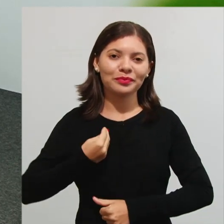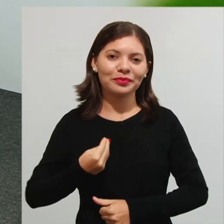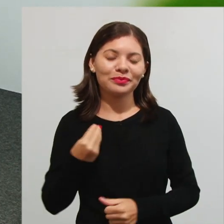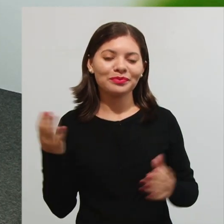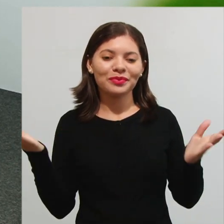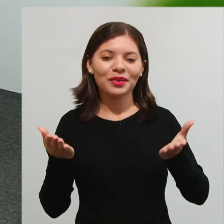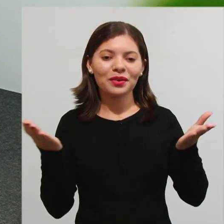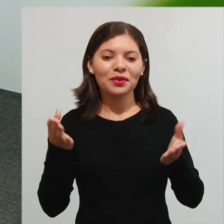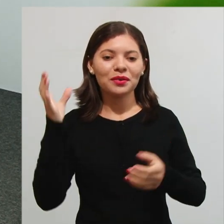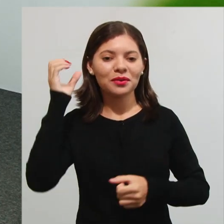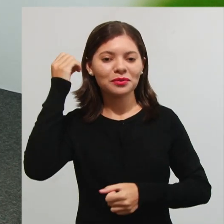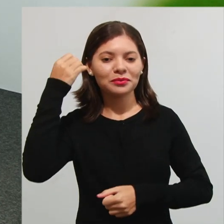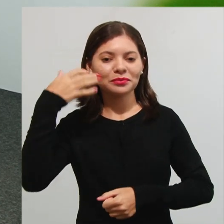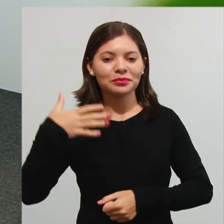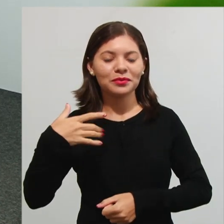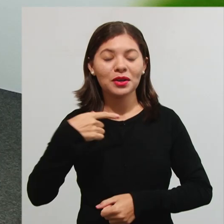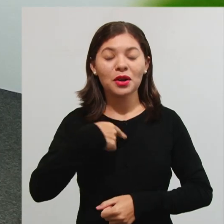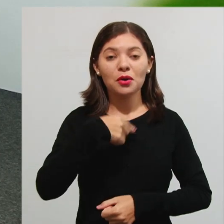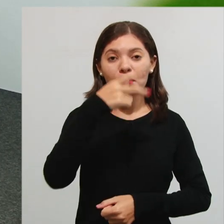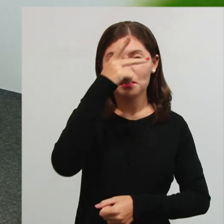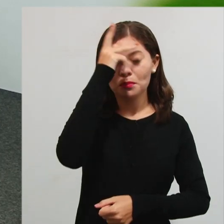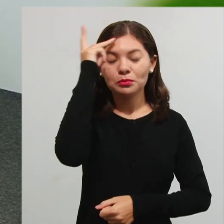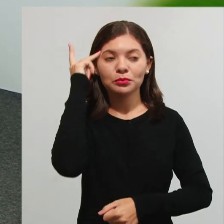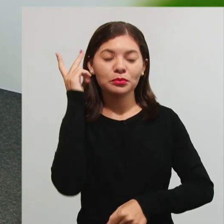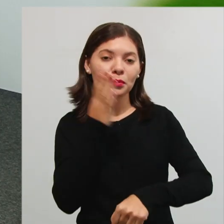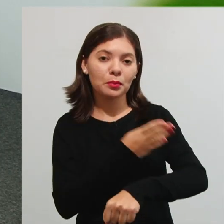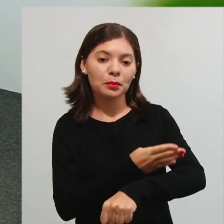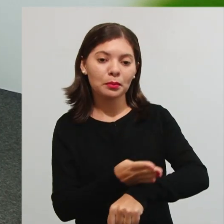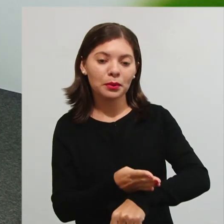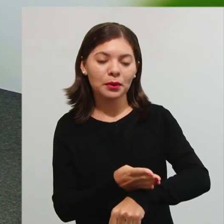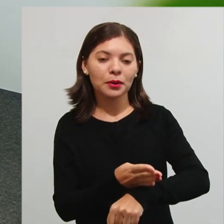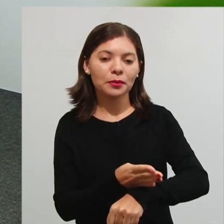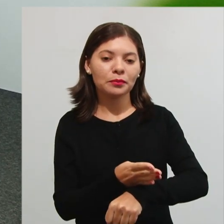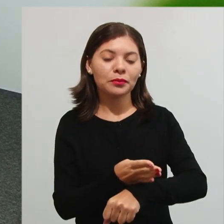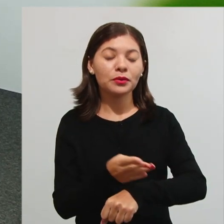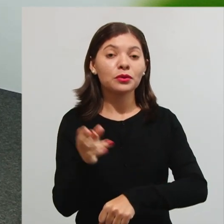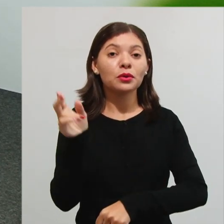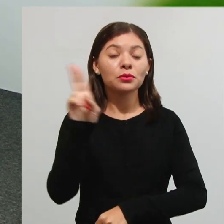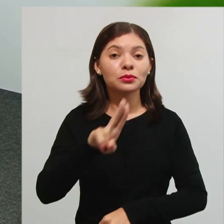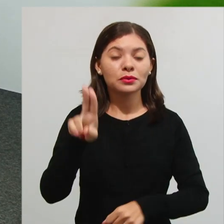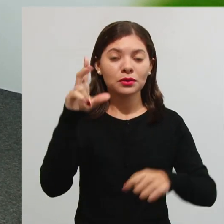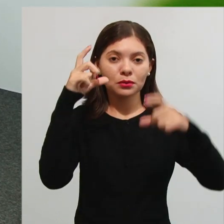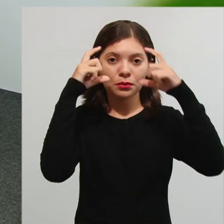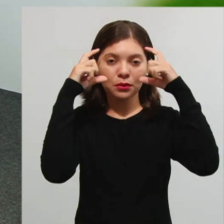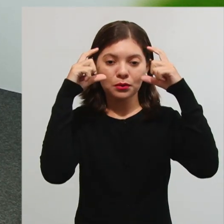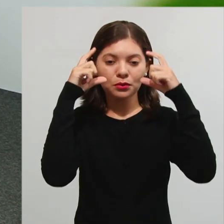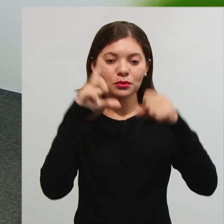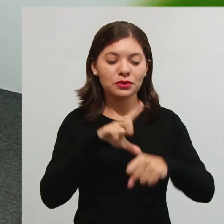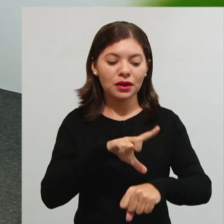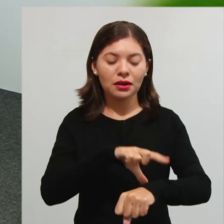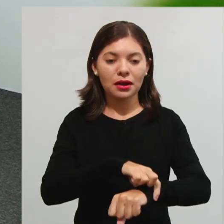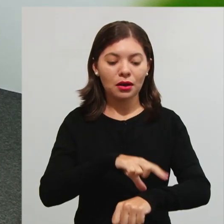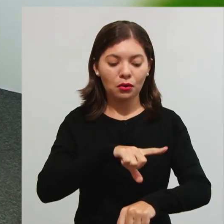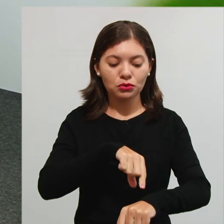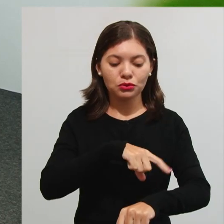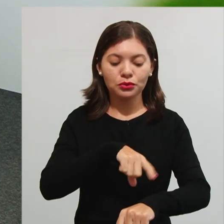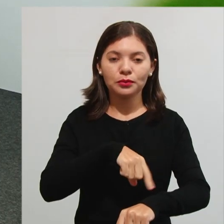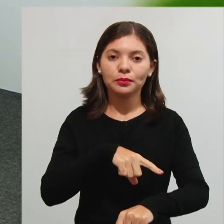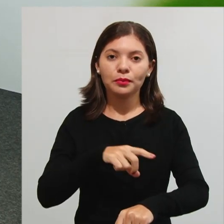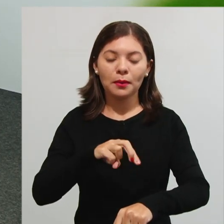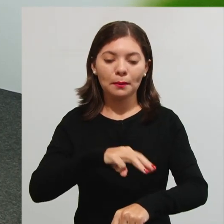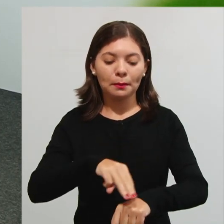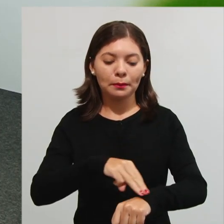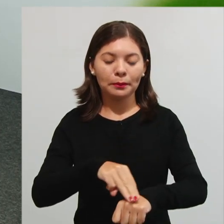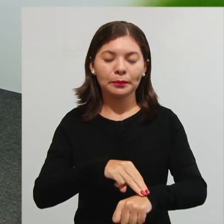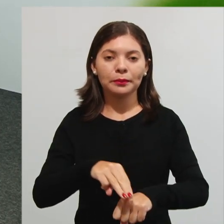minha audiodescrição. Sou uma pessoa branca, olhos puxados, estou de óculos e relógio marrom, blusa